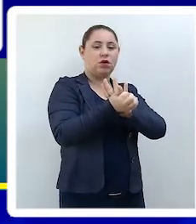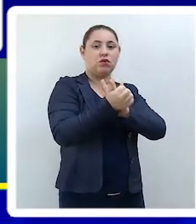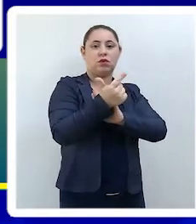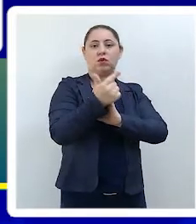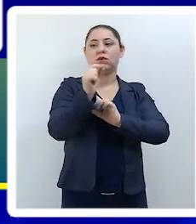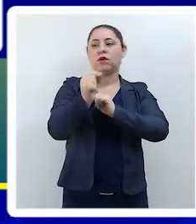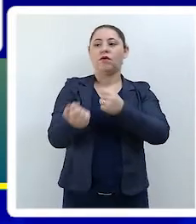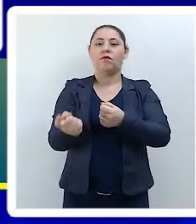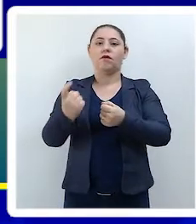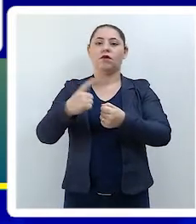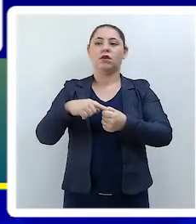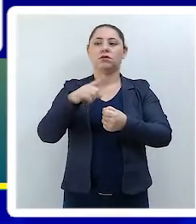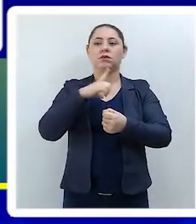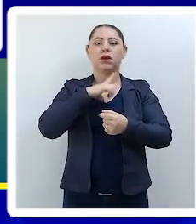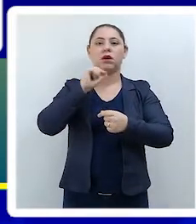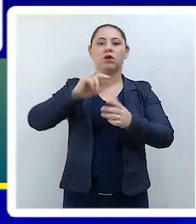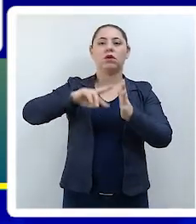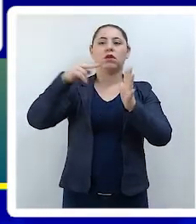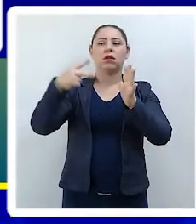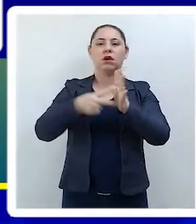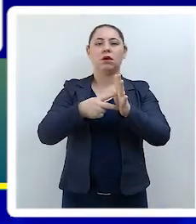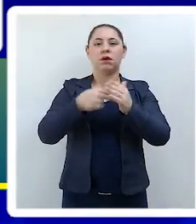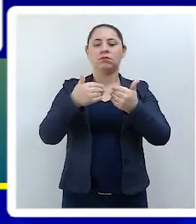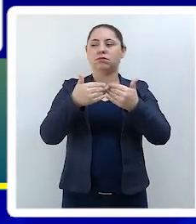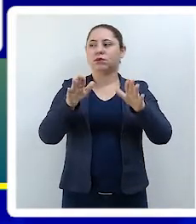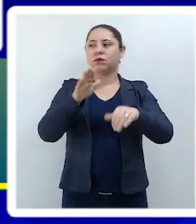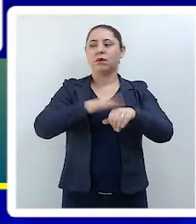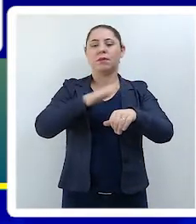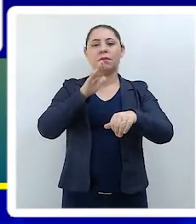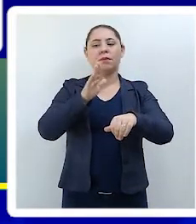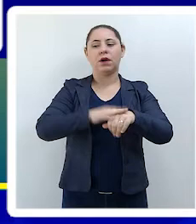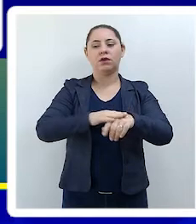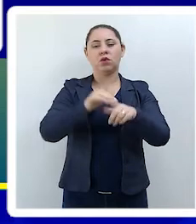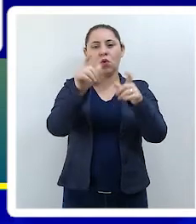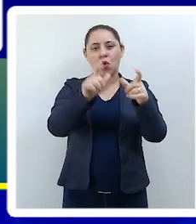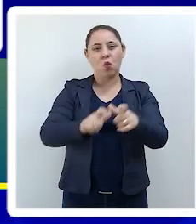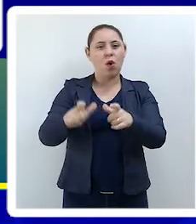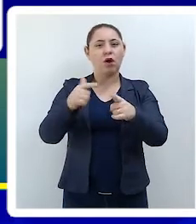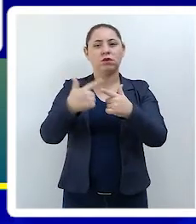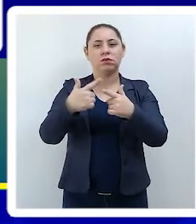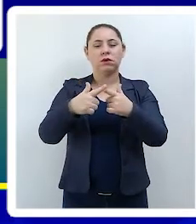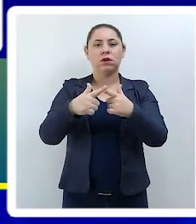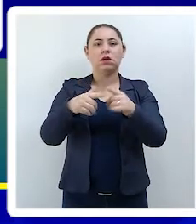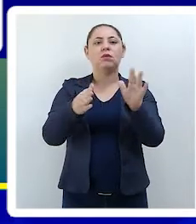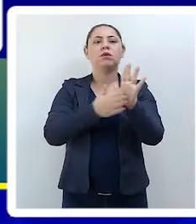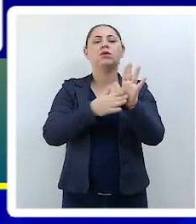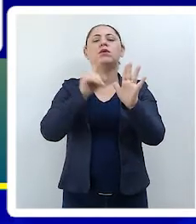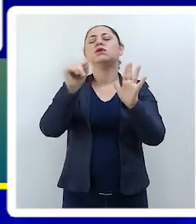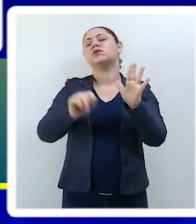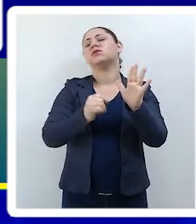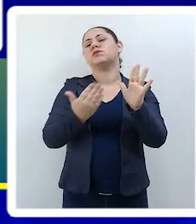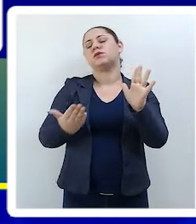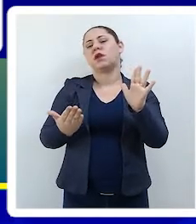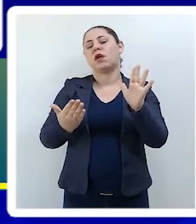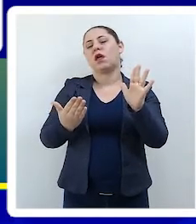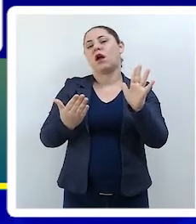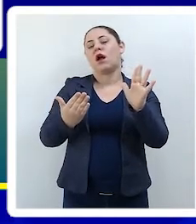nós voltaremos nessa temática, abriremos mais esse espaço, sempre com esse propósito